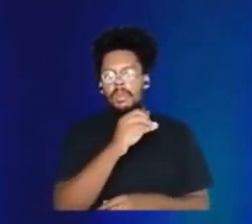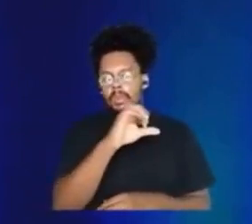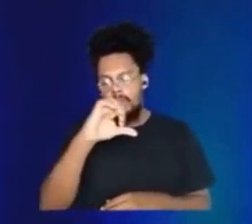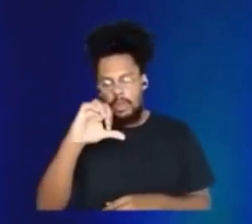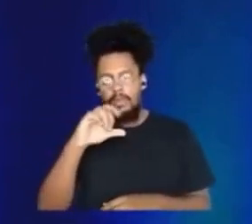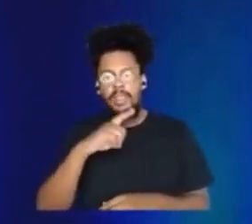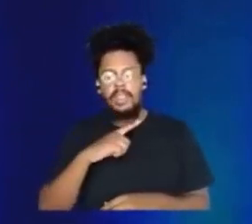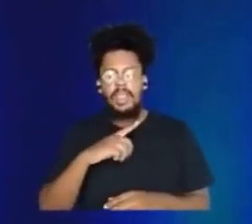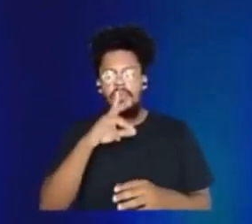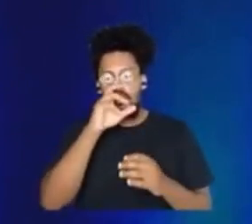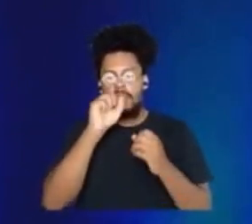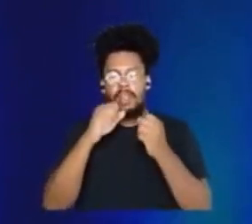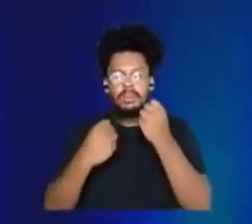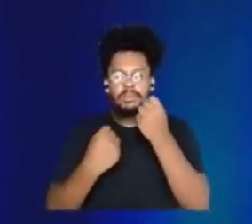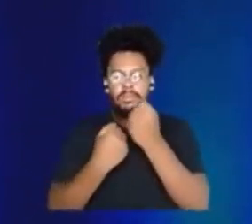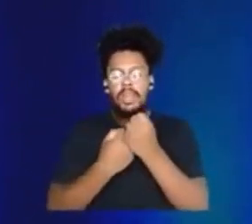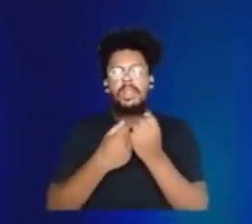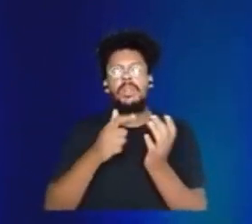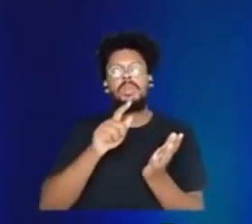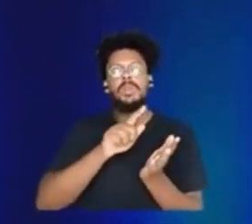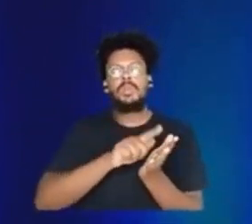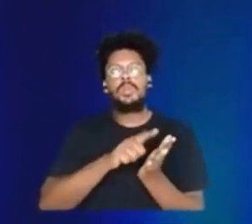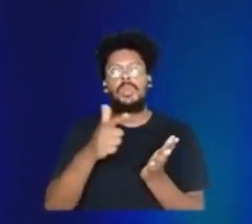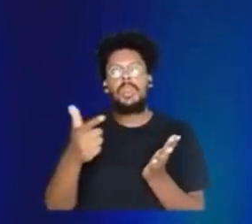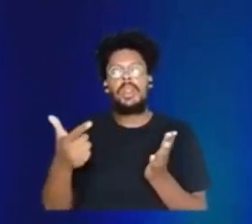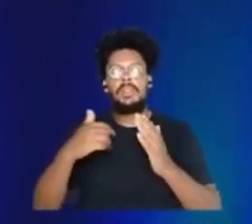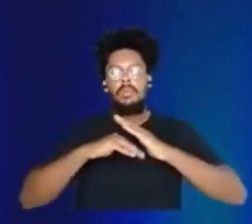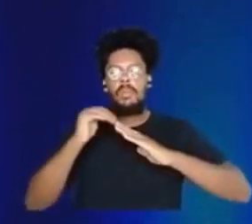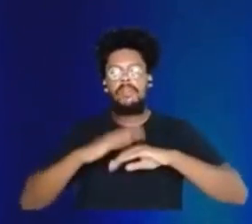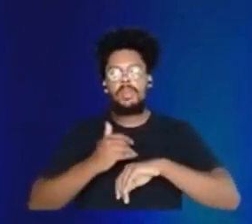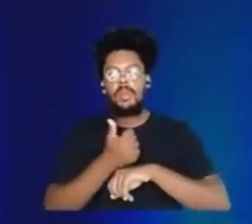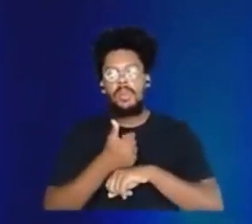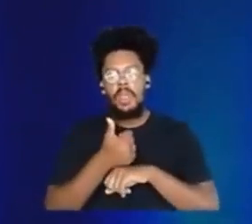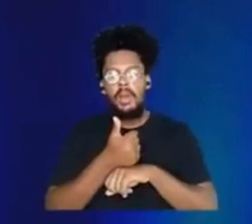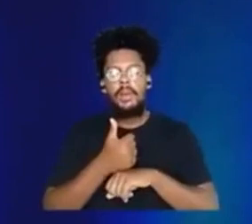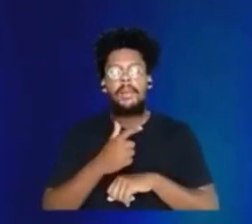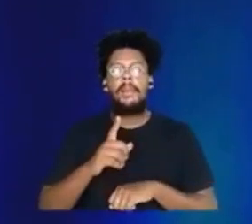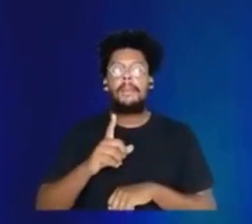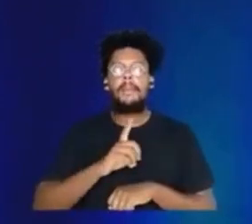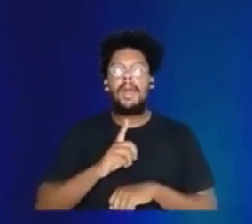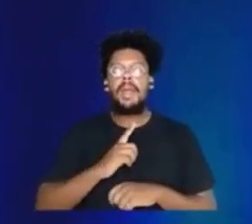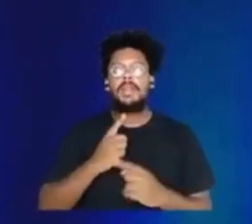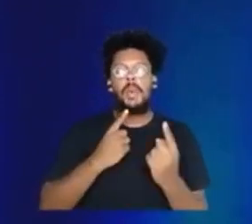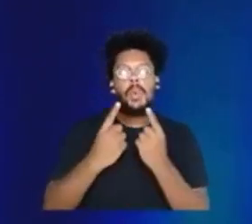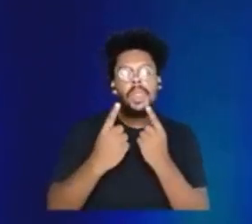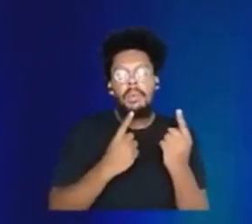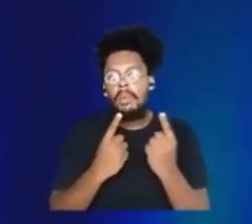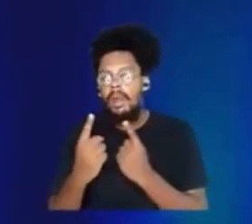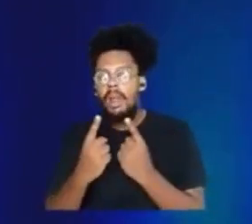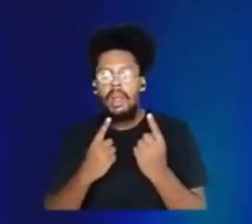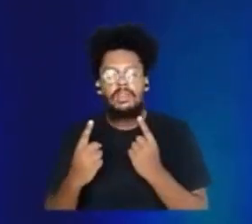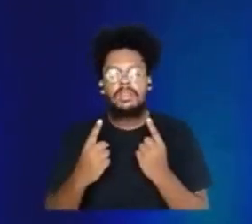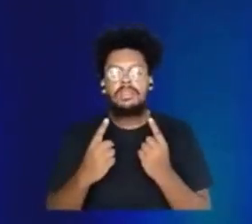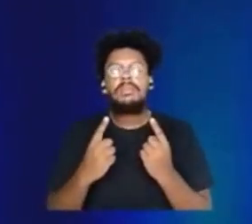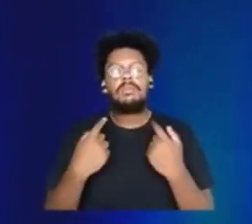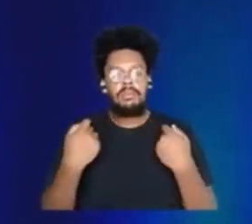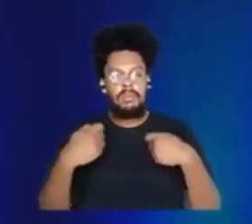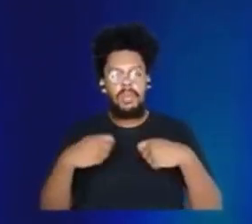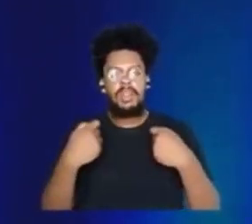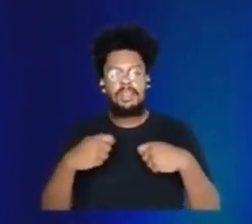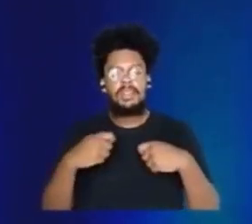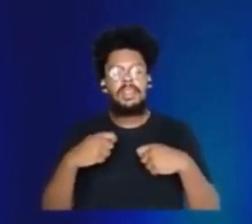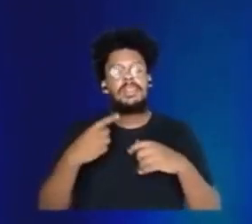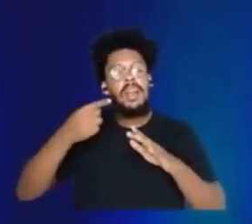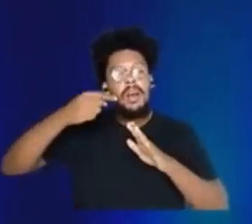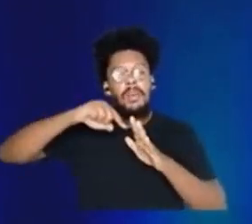profissional, o debate vai ficar sempre em versões e não necessariamente em fatos. Acho que a gente precisa chegar e aprofundar o